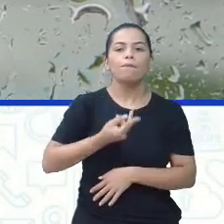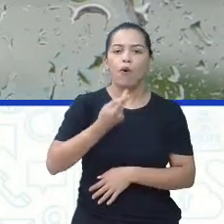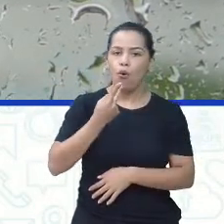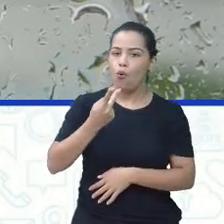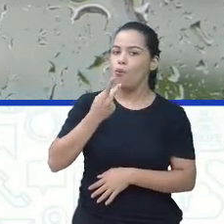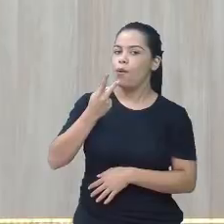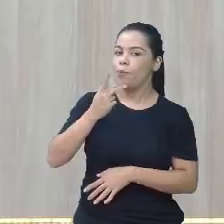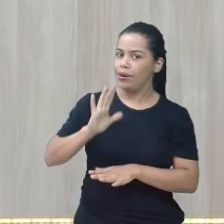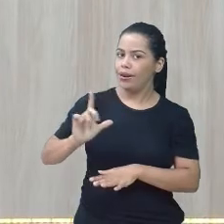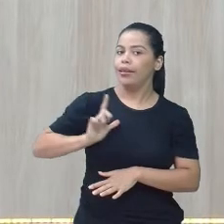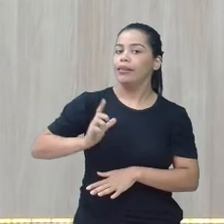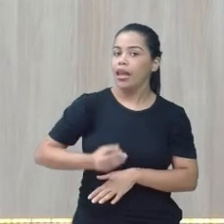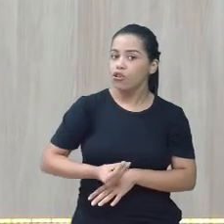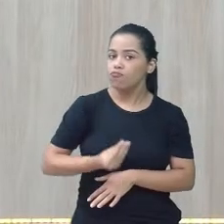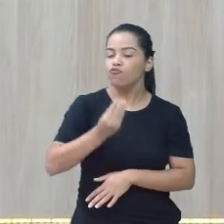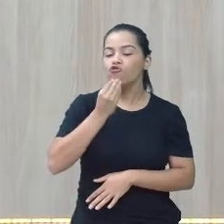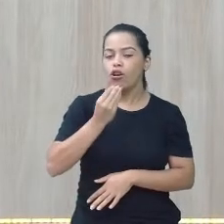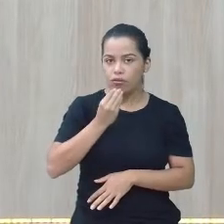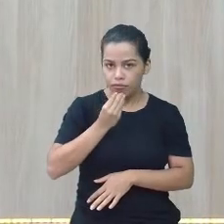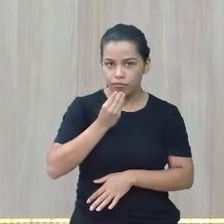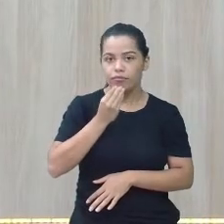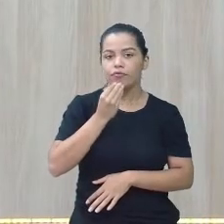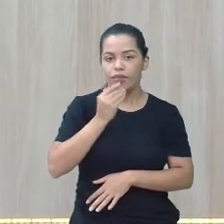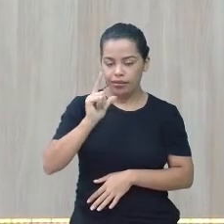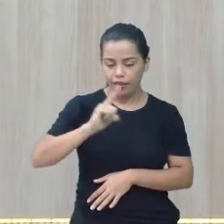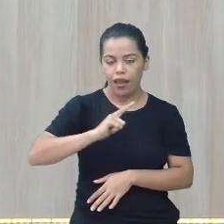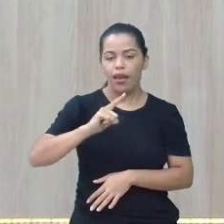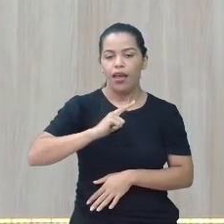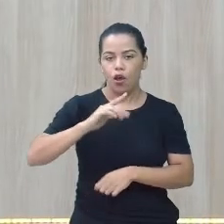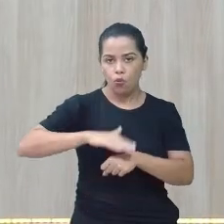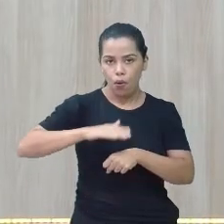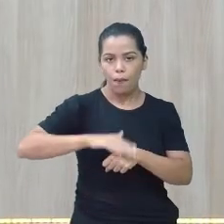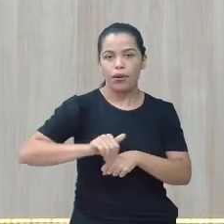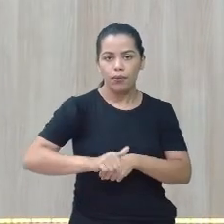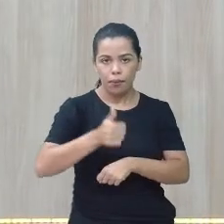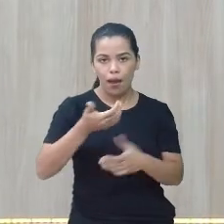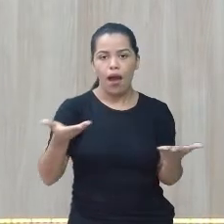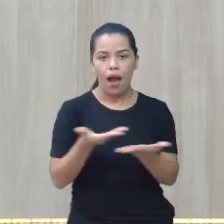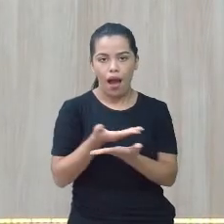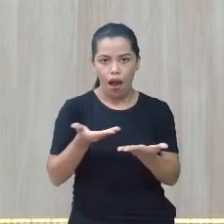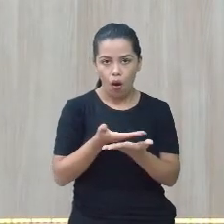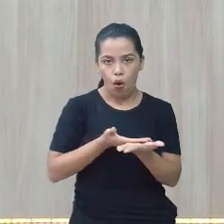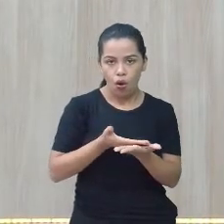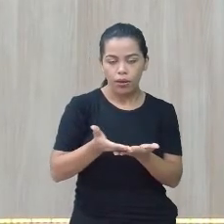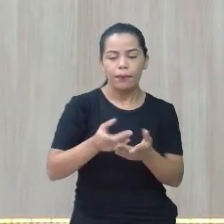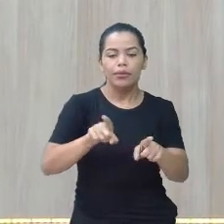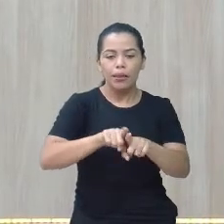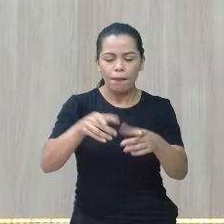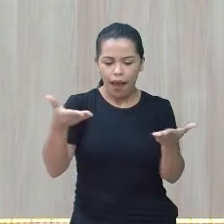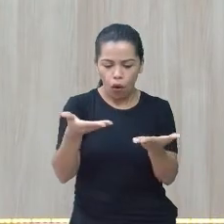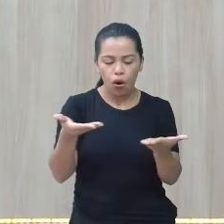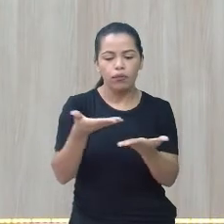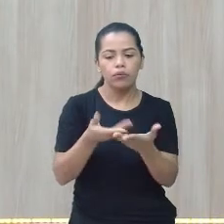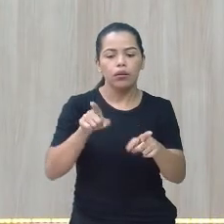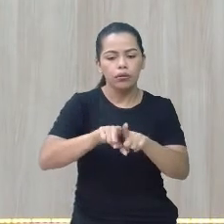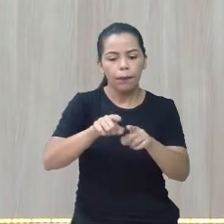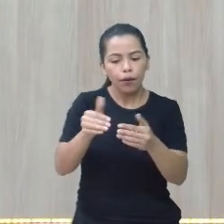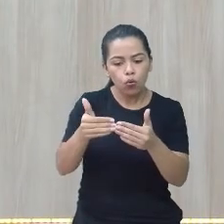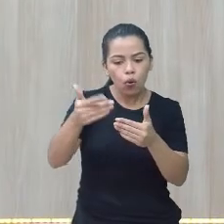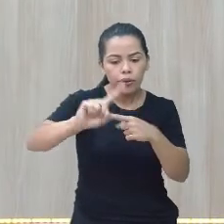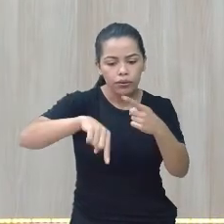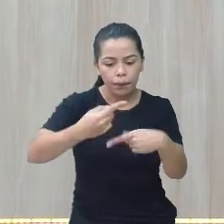existe a chance, tá certo? Nesse primeiro momento, tanto nessa aula quanto no comecinho da próxima aula, a gente vai ver que a